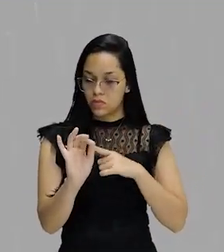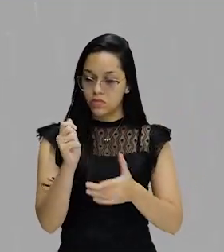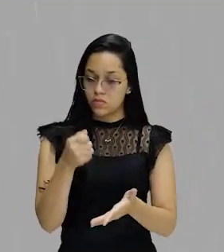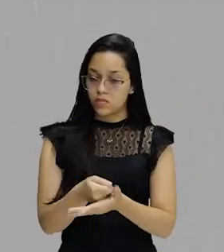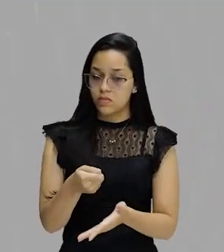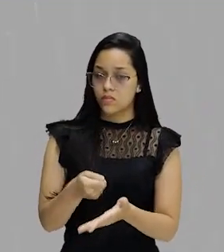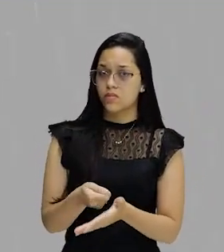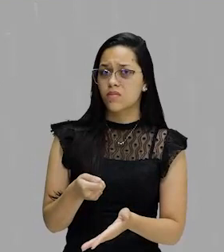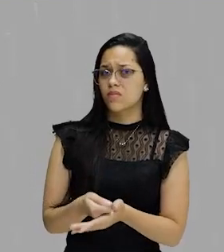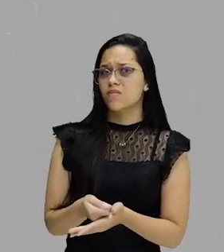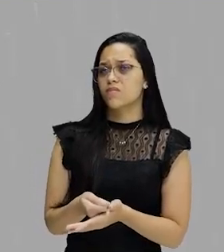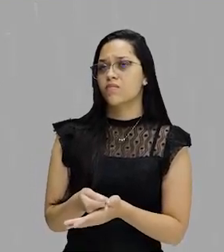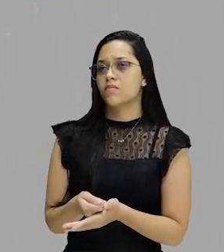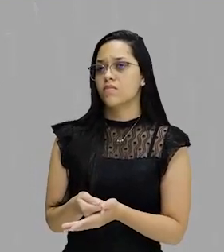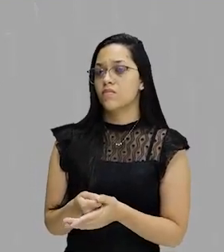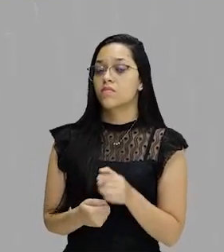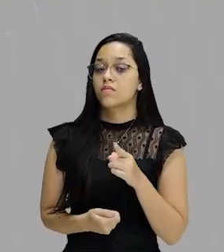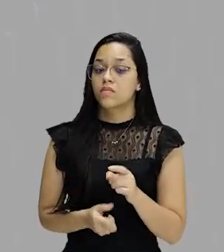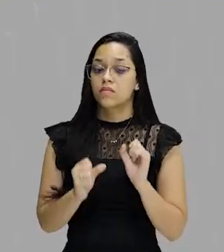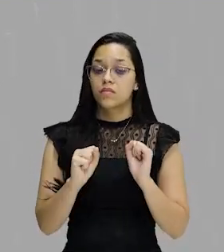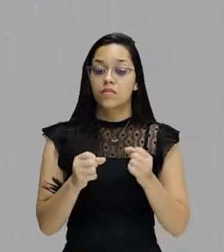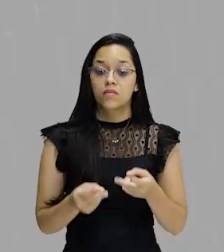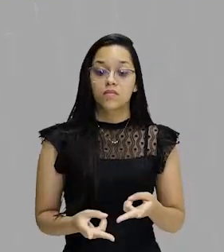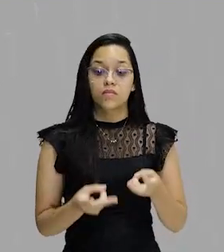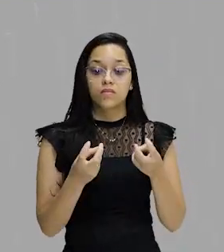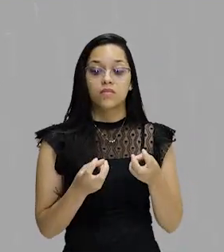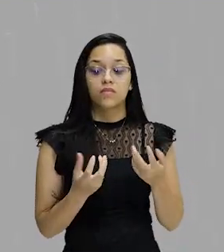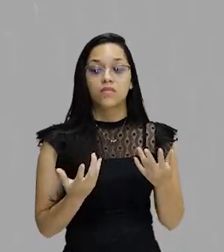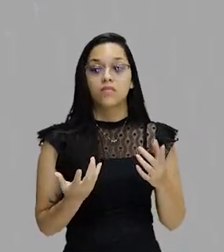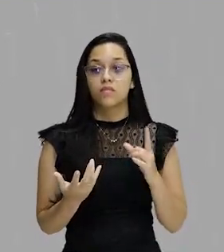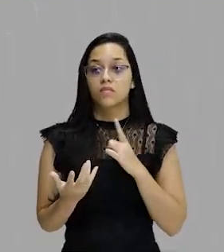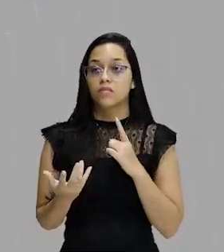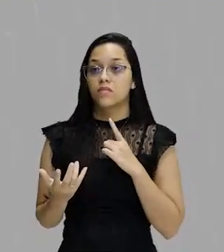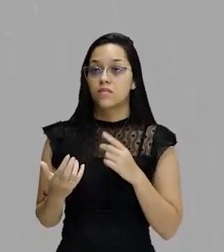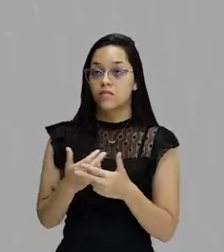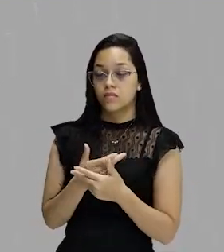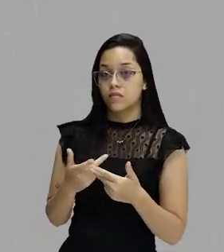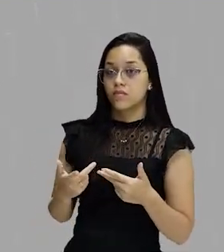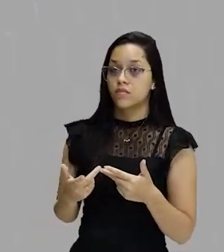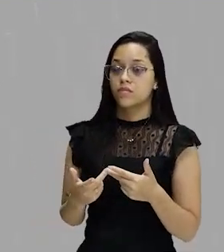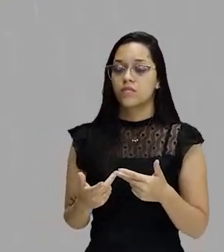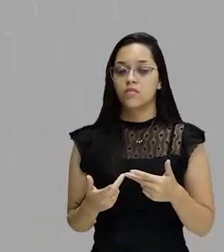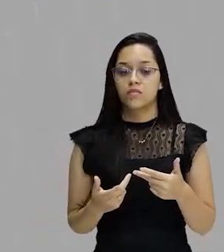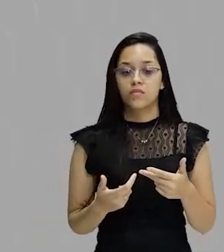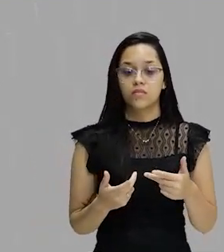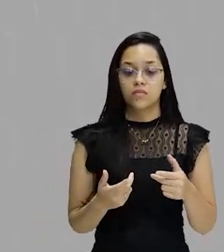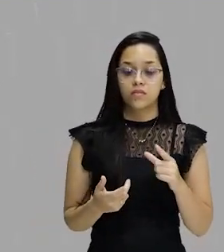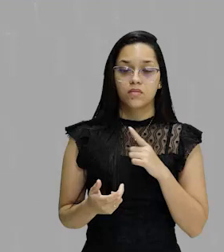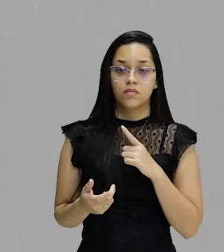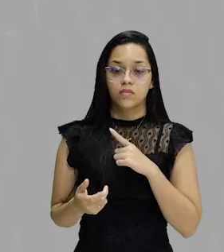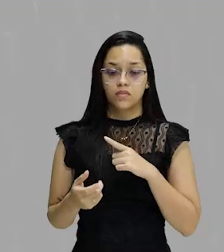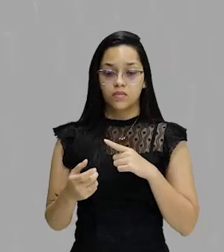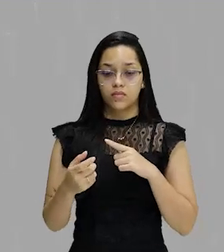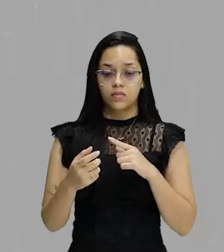autoritarismo. Daí você observar as contestações dos padrões